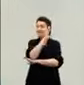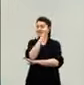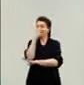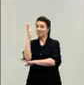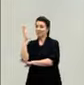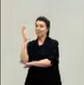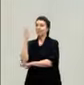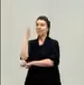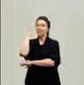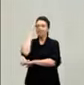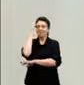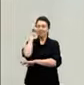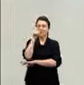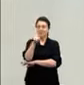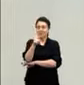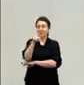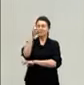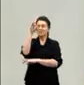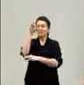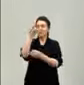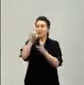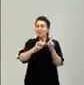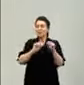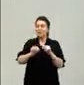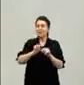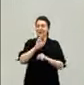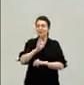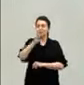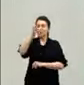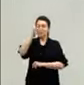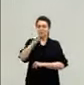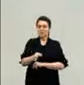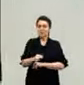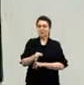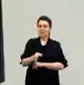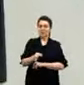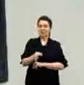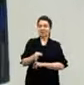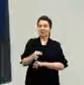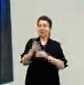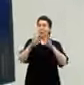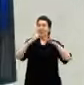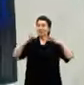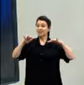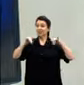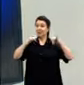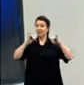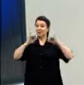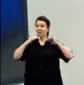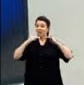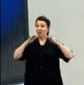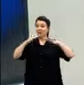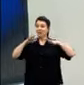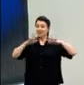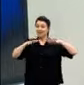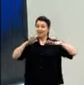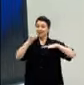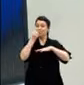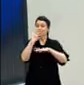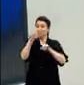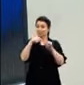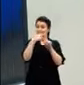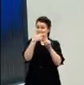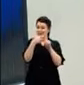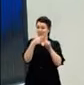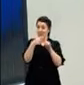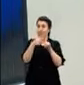certeza que vocês vão mandar bem em todas. Espero, assim, ó, já estou mandando energias positivas para vocês, mas ainda